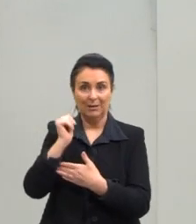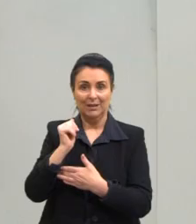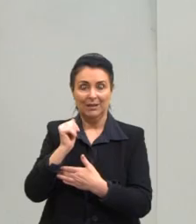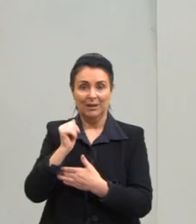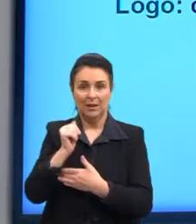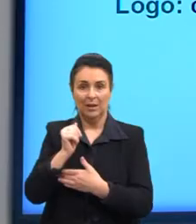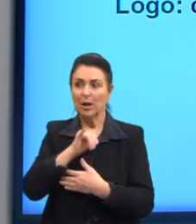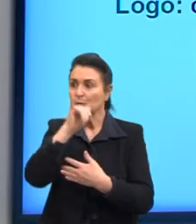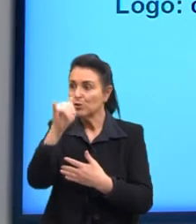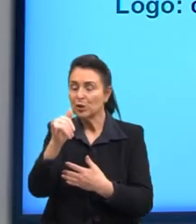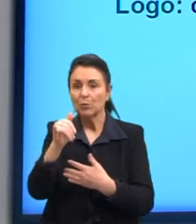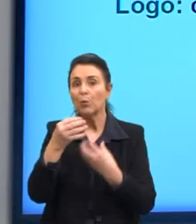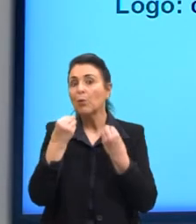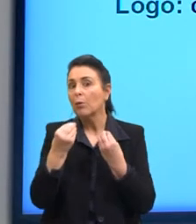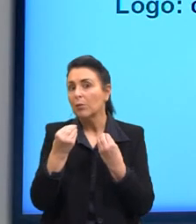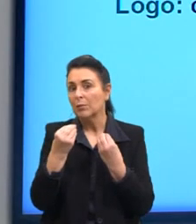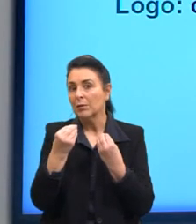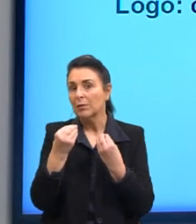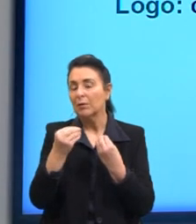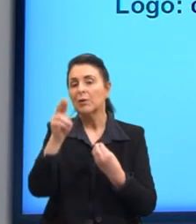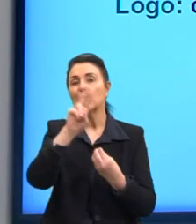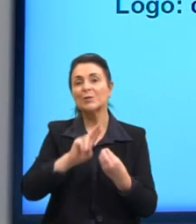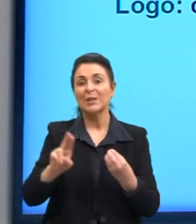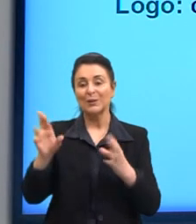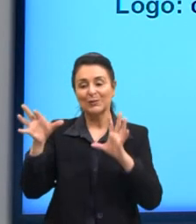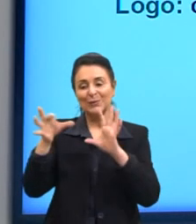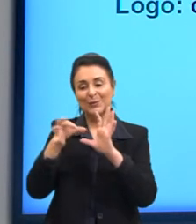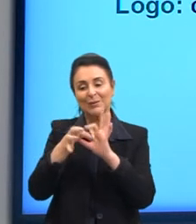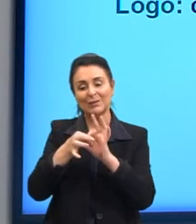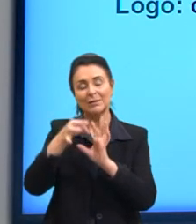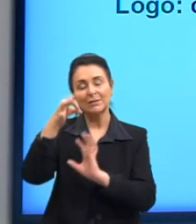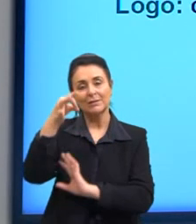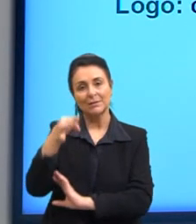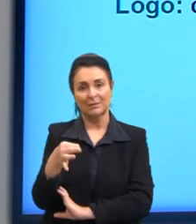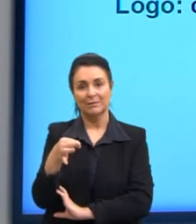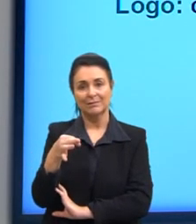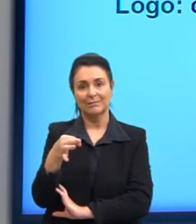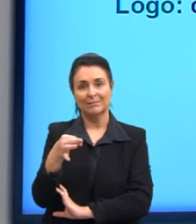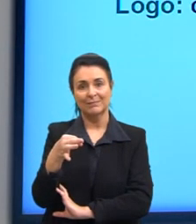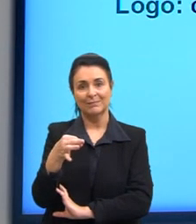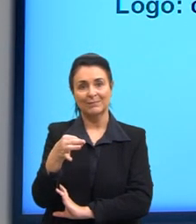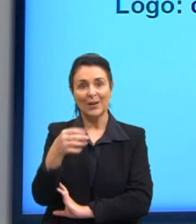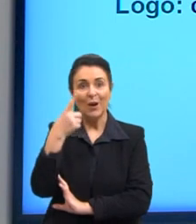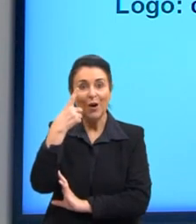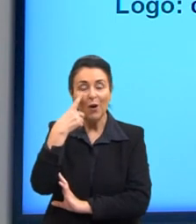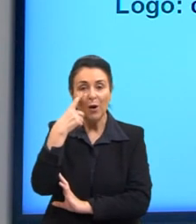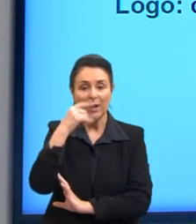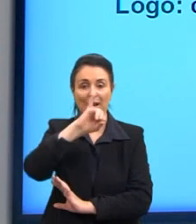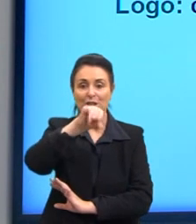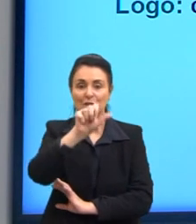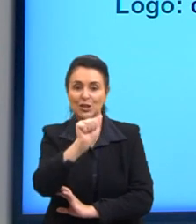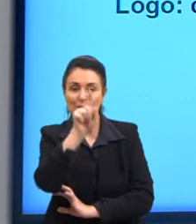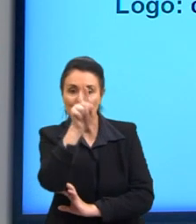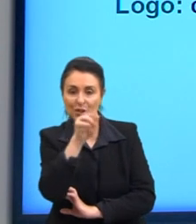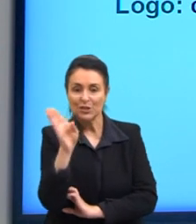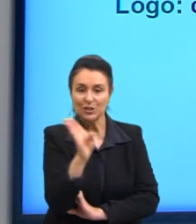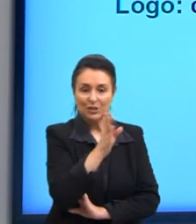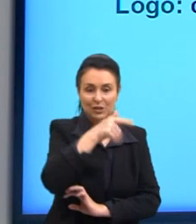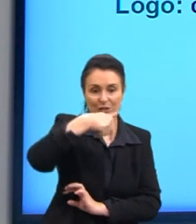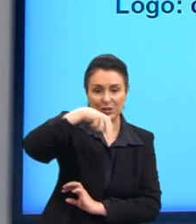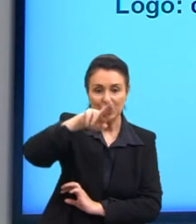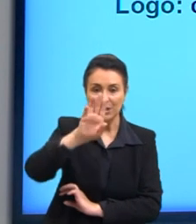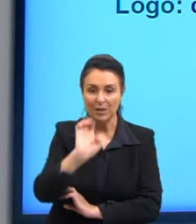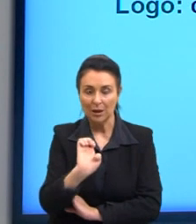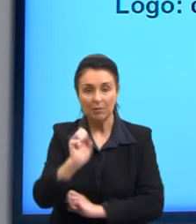eu digo isso para ele através do conector aqui cara o já que explica